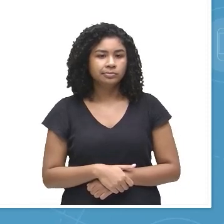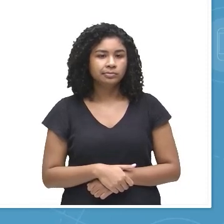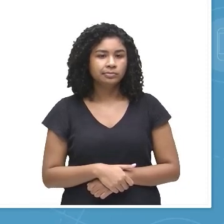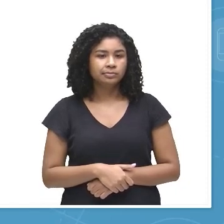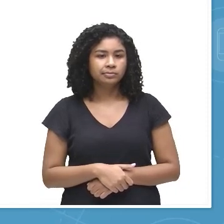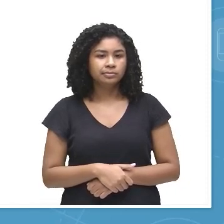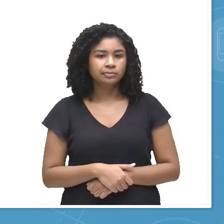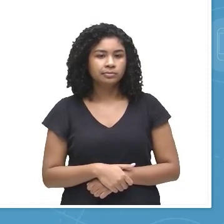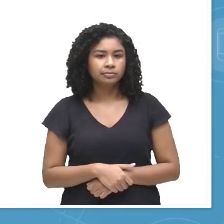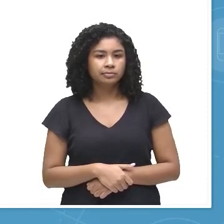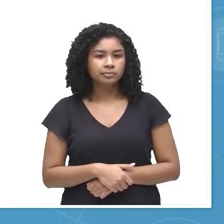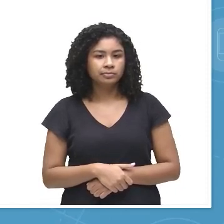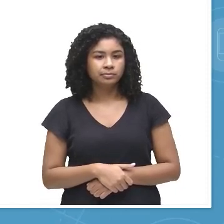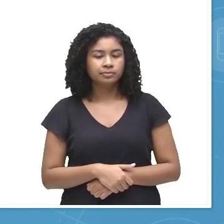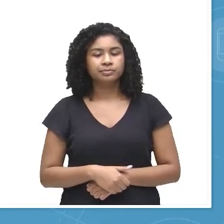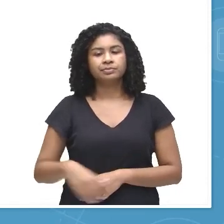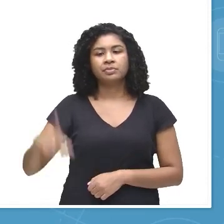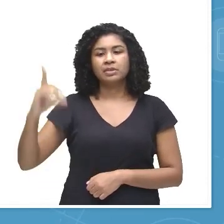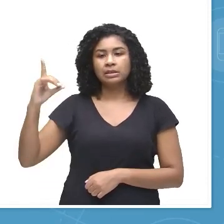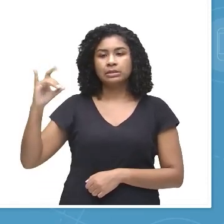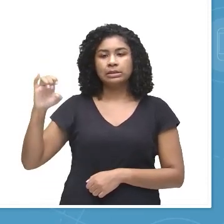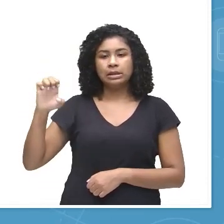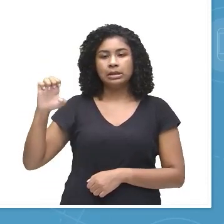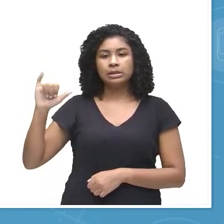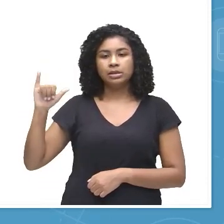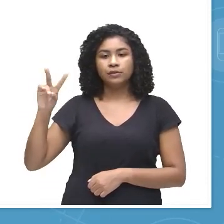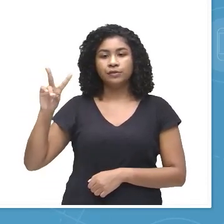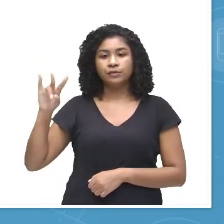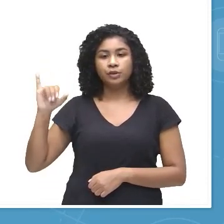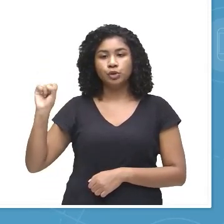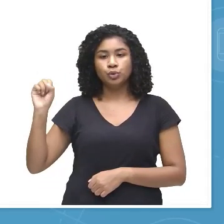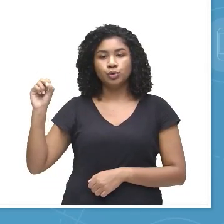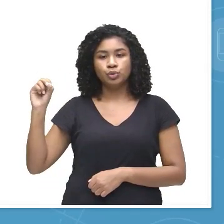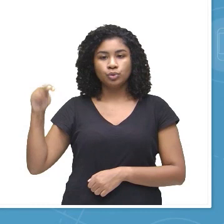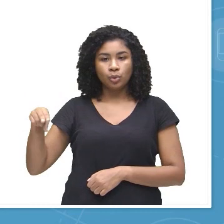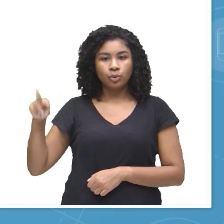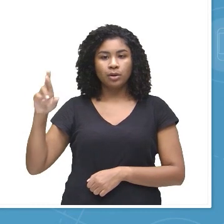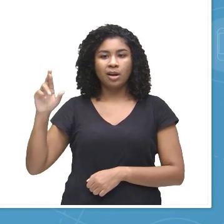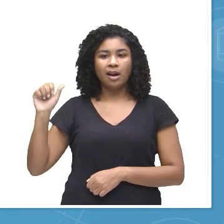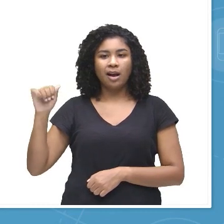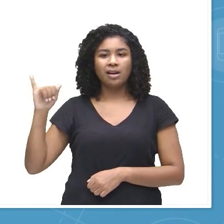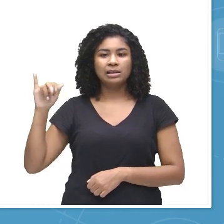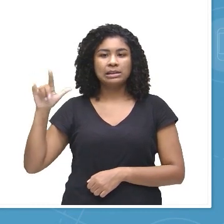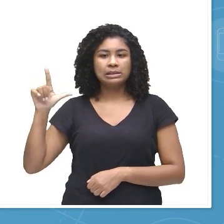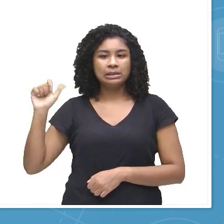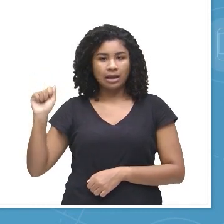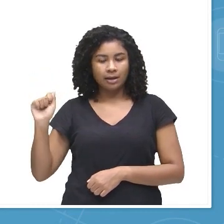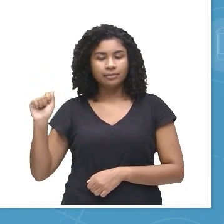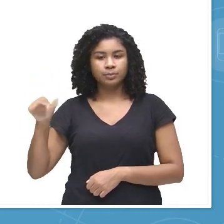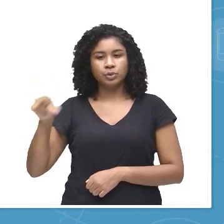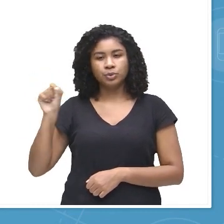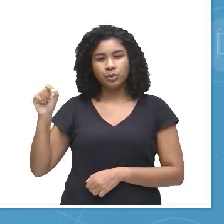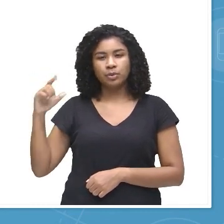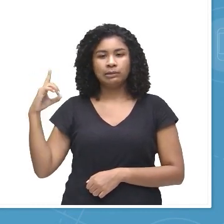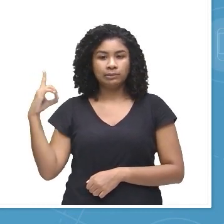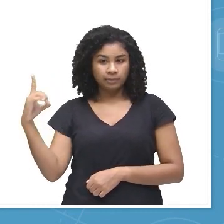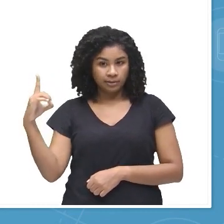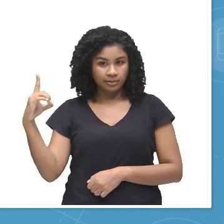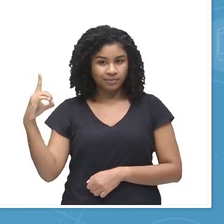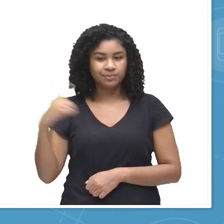Raila também respondeu a letra D. Então, segundo o que vocês responderam aí, a letra